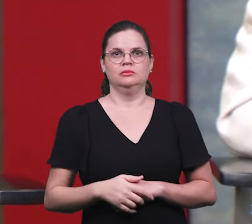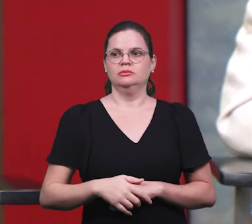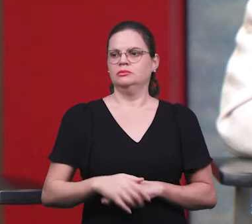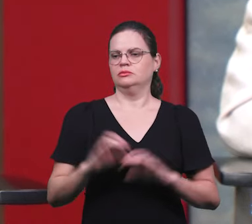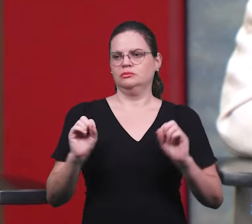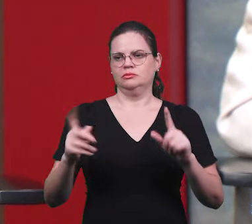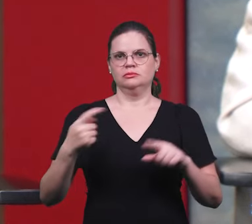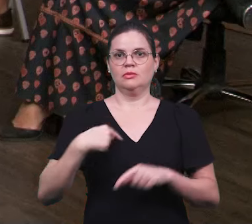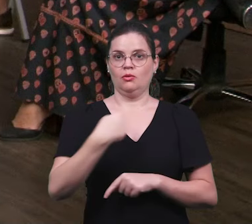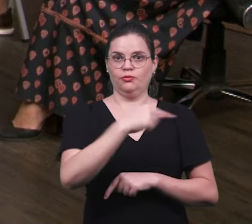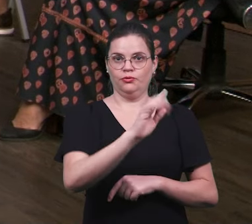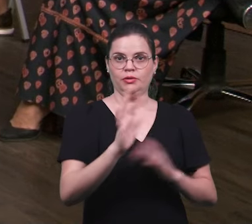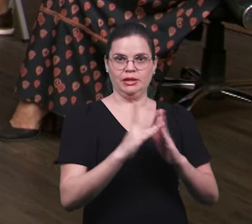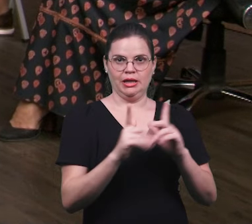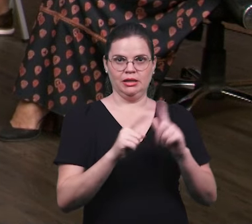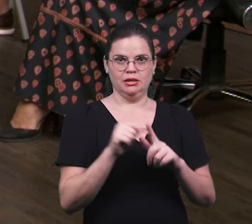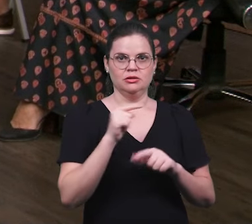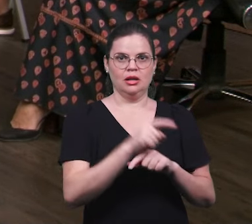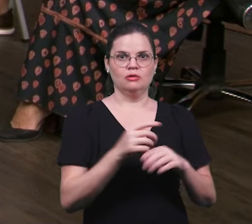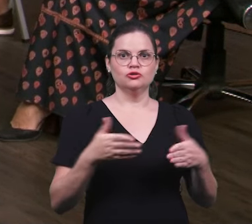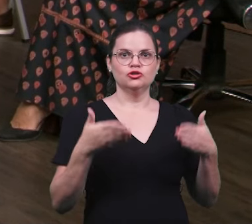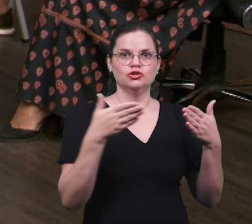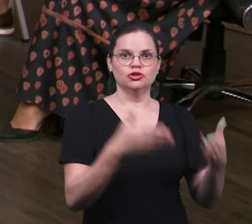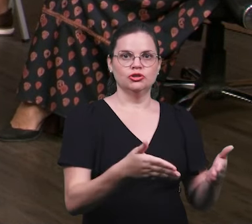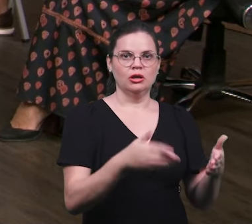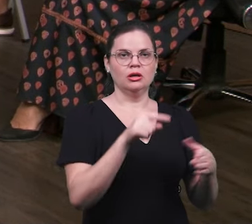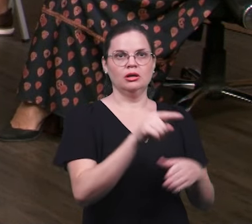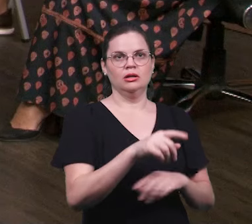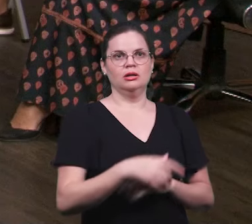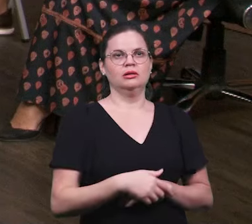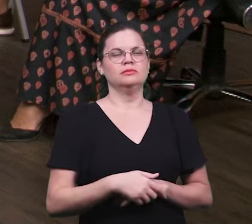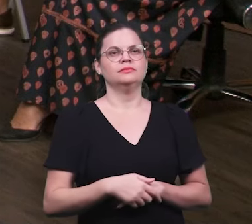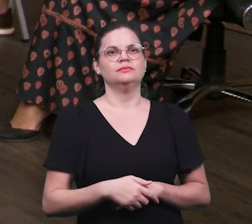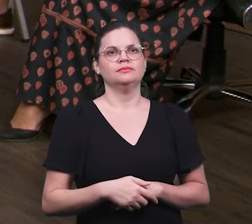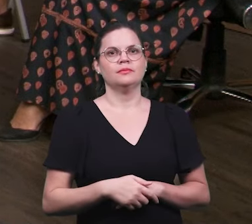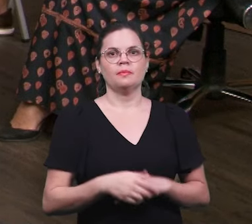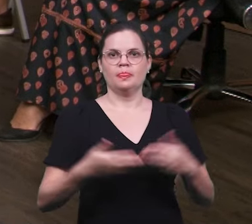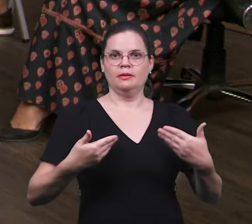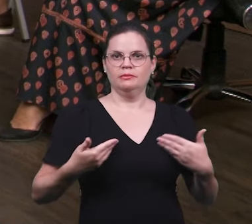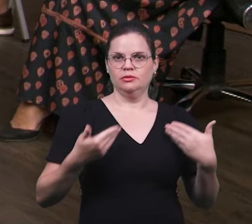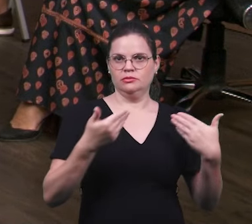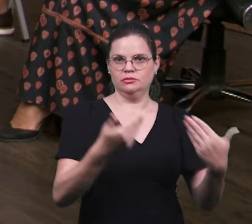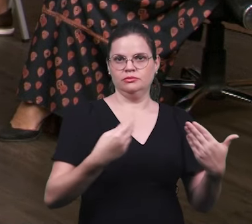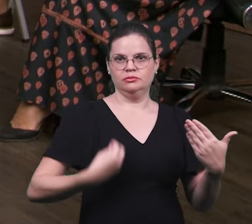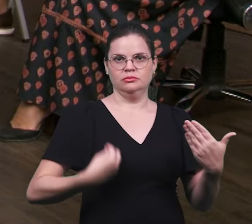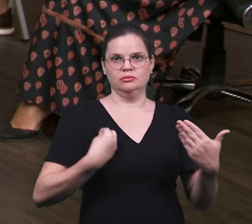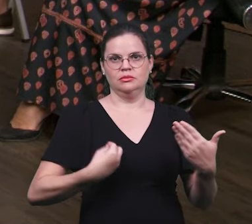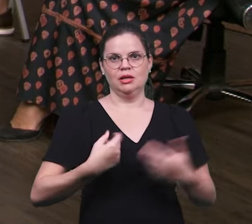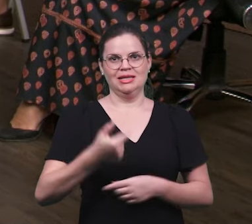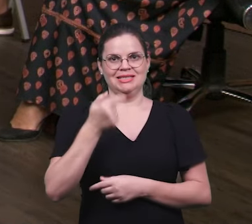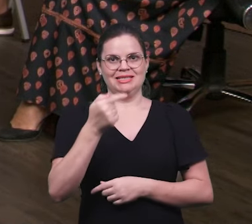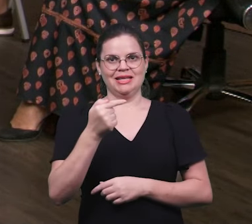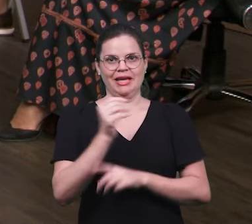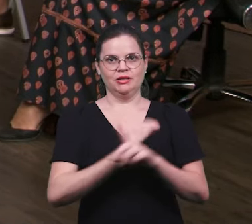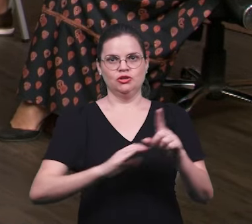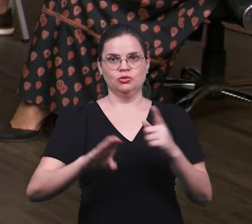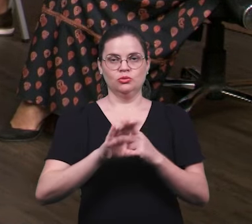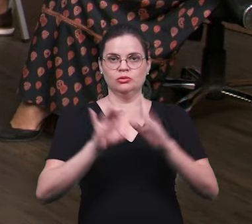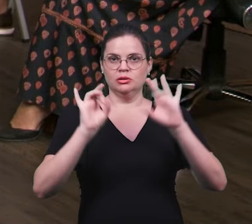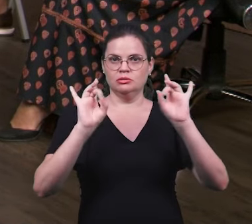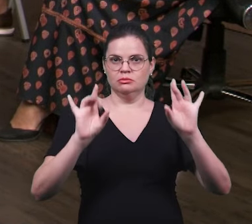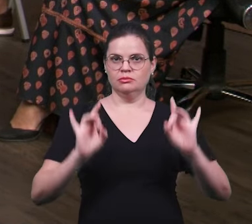disse, eu fui para a igreja, cheguei lá, eles fizeram, me convidaram para participar de 7 cultos